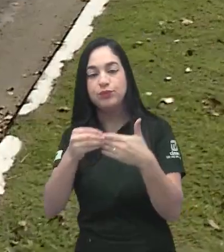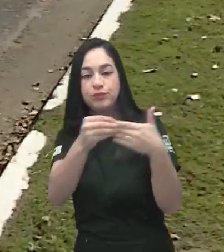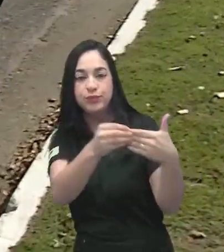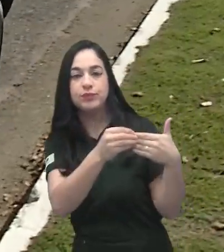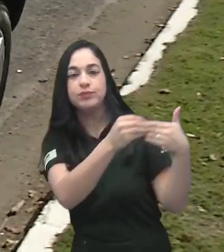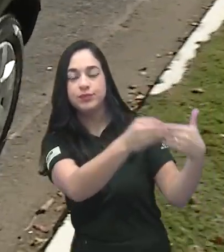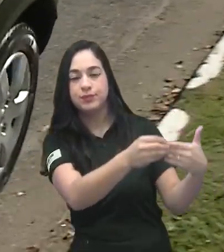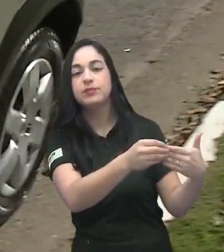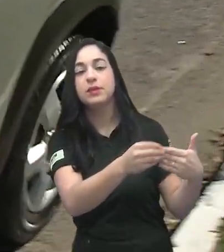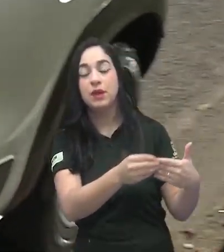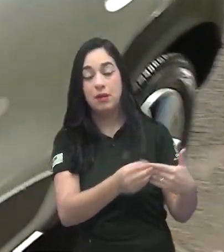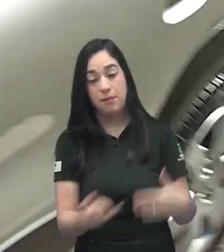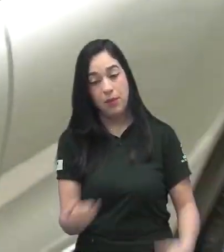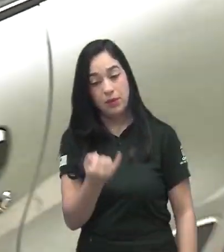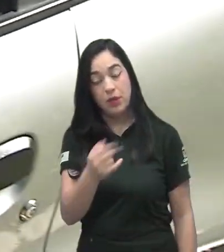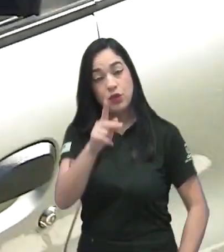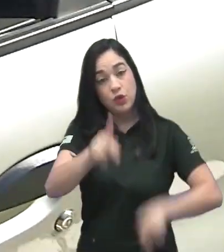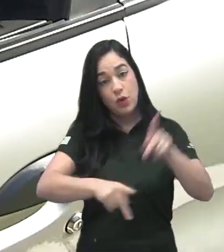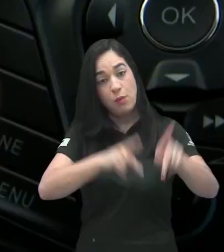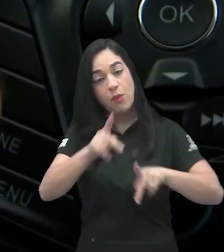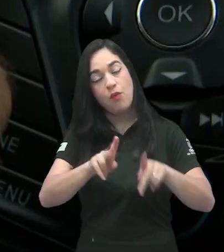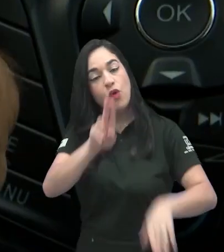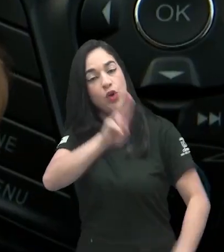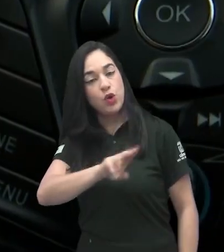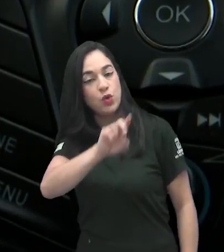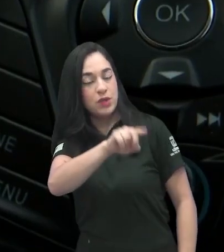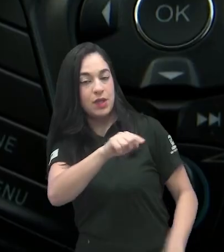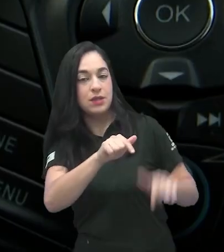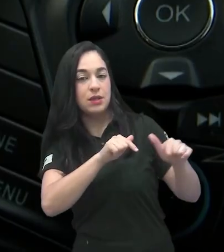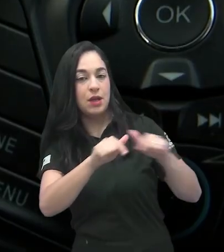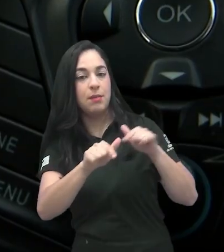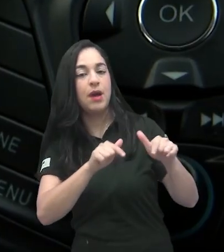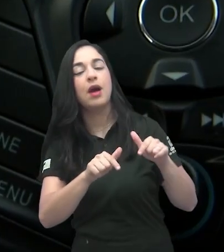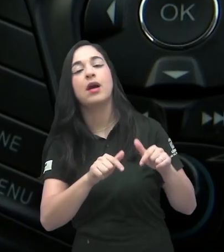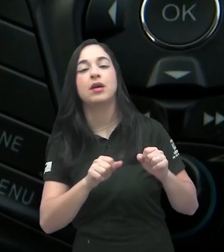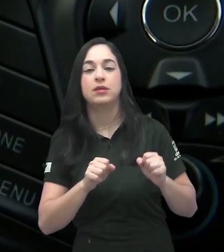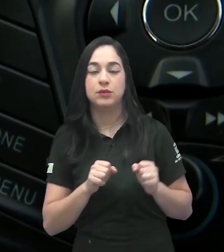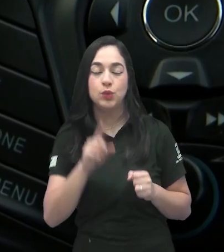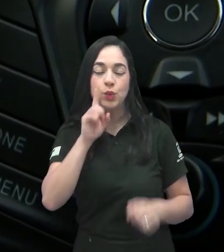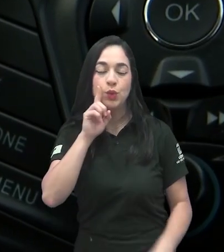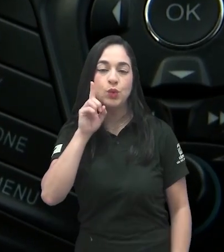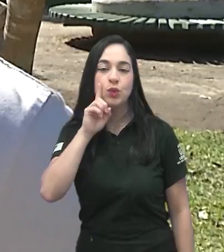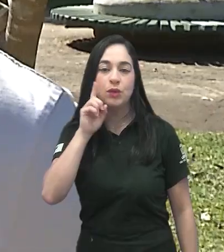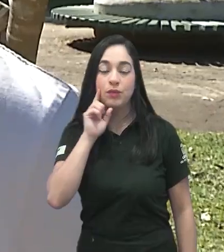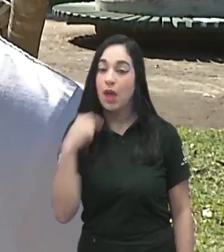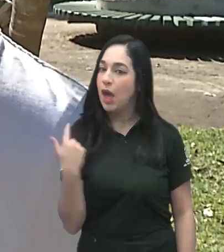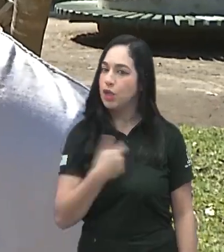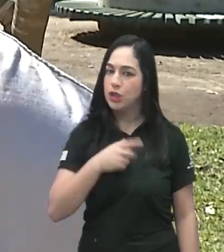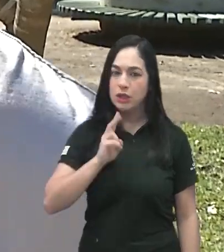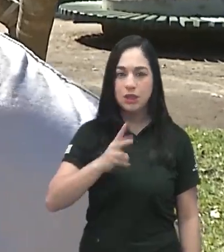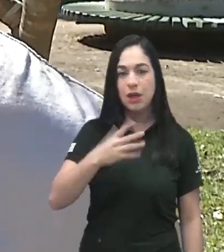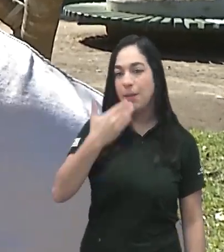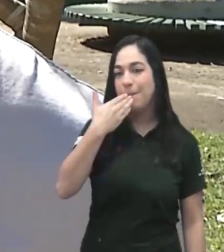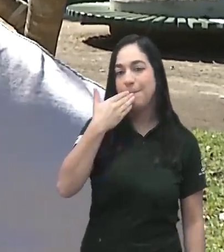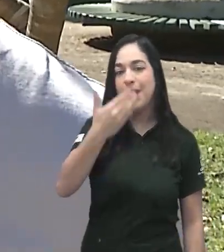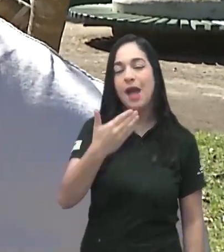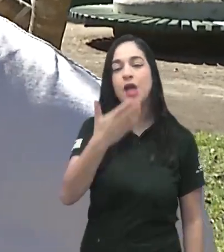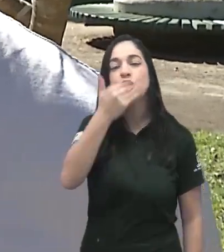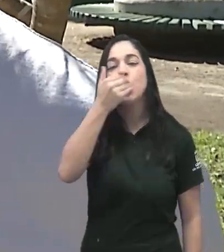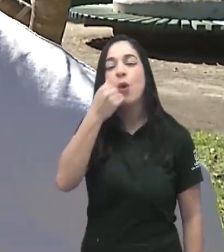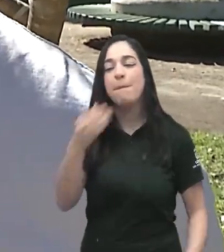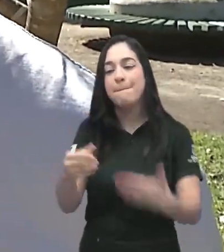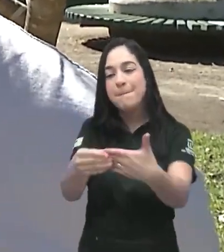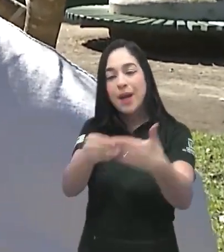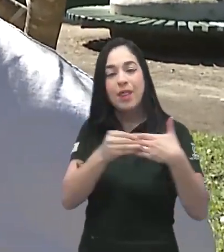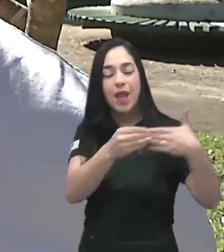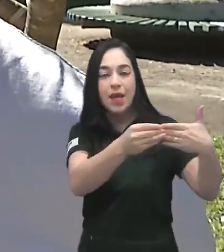entregas e transportes, e a população que consome o serviço já integrou essa realidade no dia a dia. A gente pede bastante delivery, né?